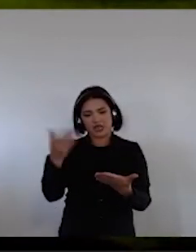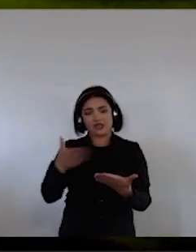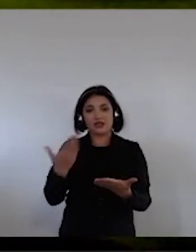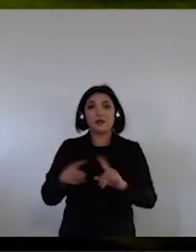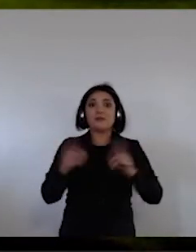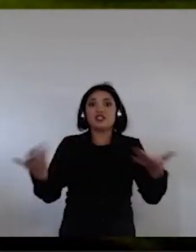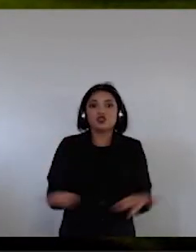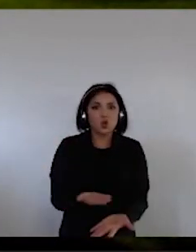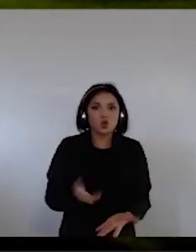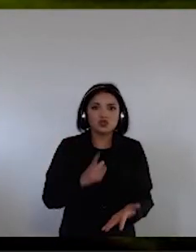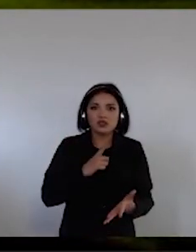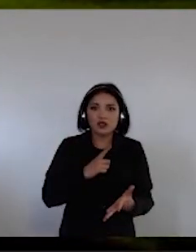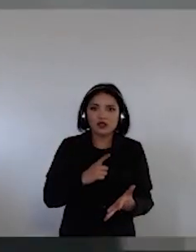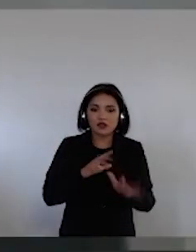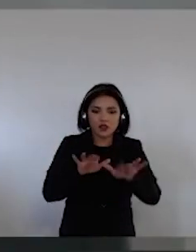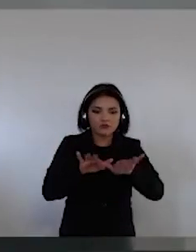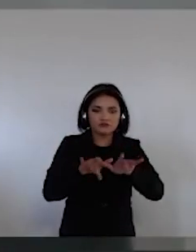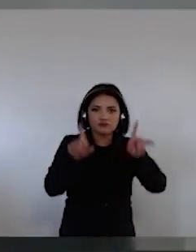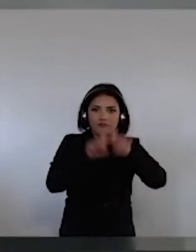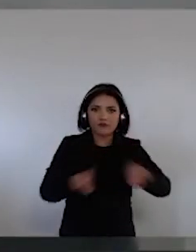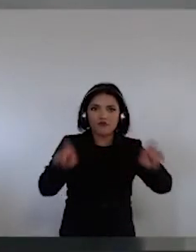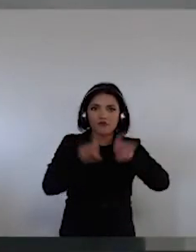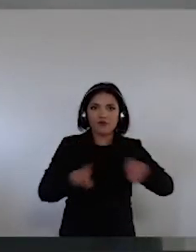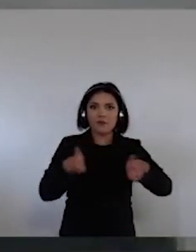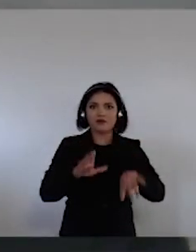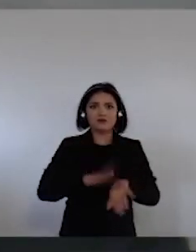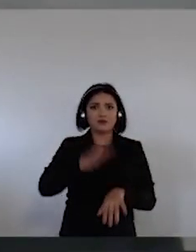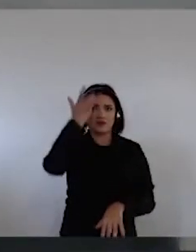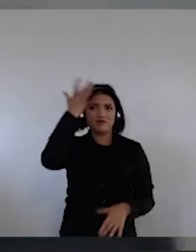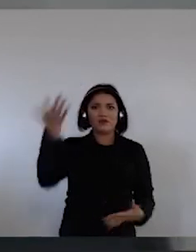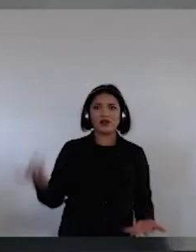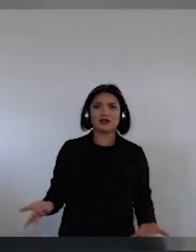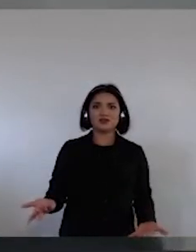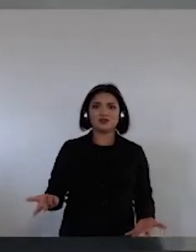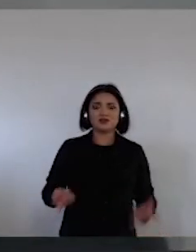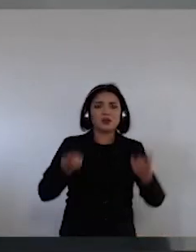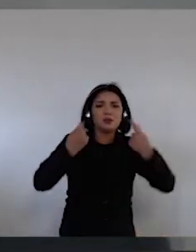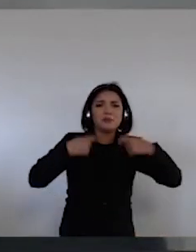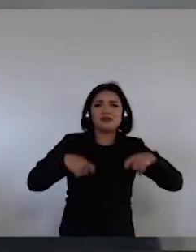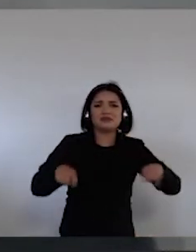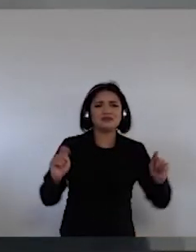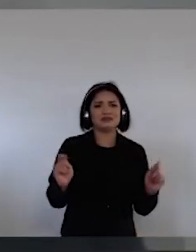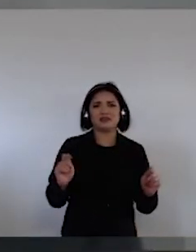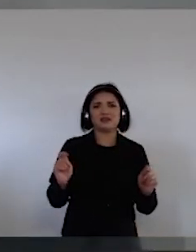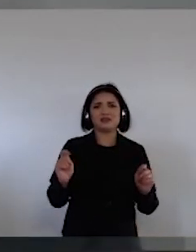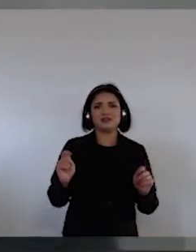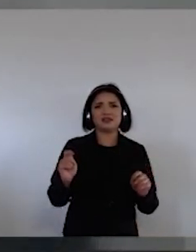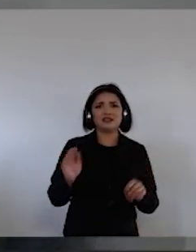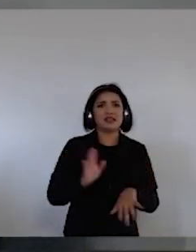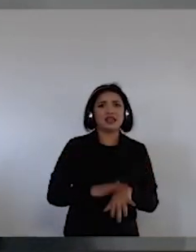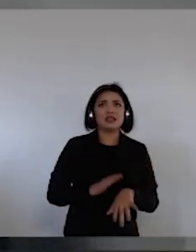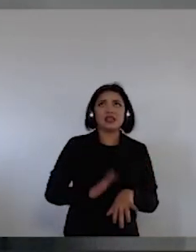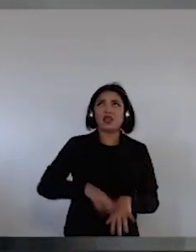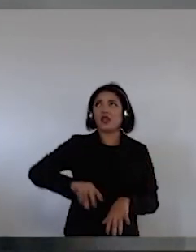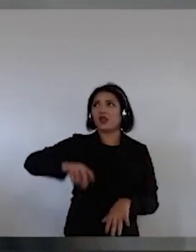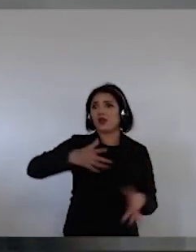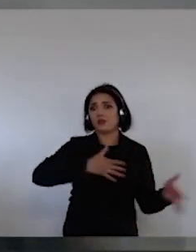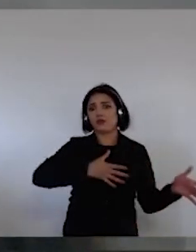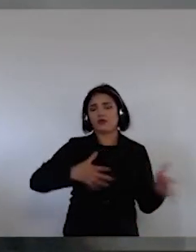cumprida. Fora isso, né, Celso, eu acho que poderia, quer dizer, tem que